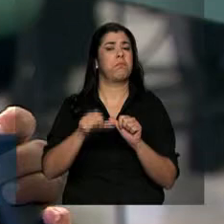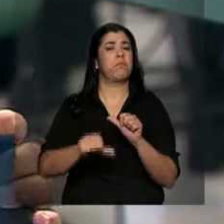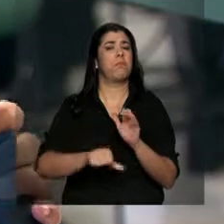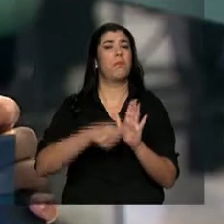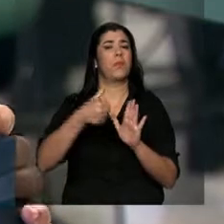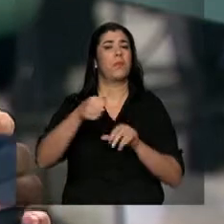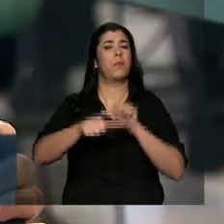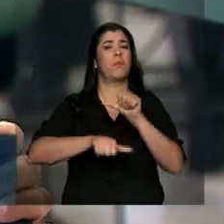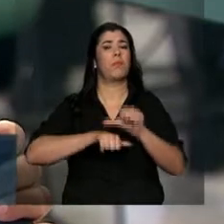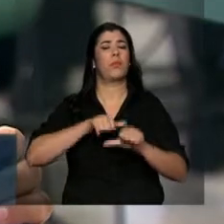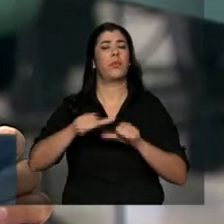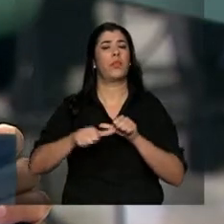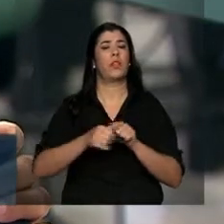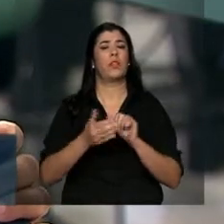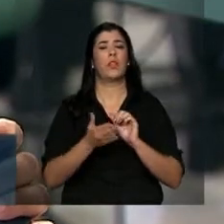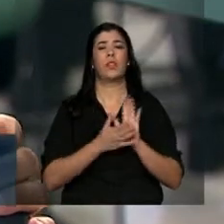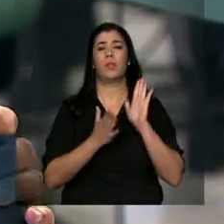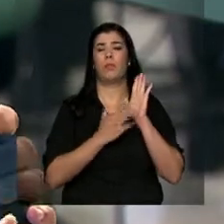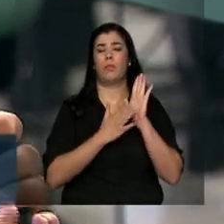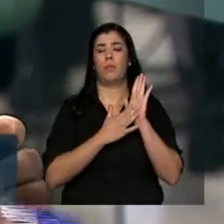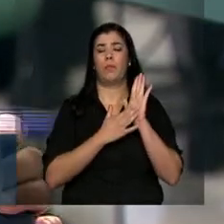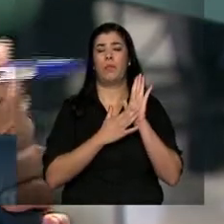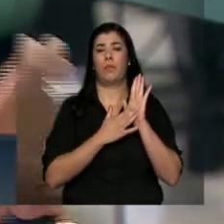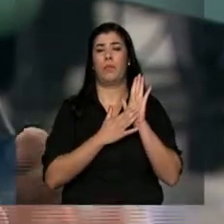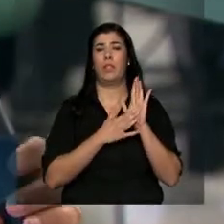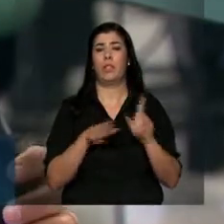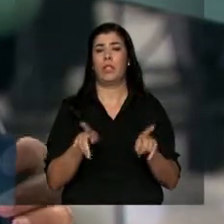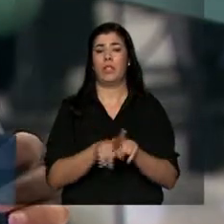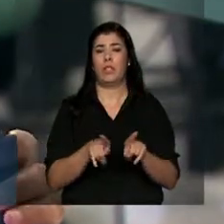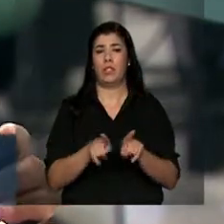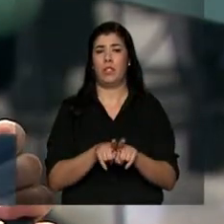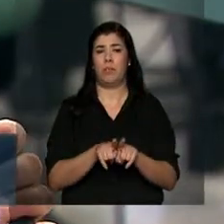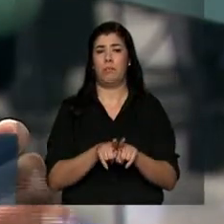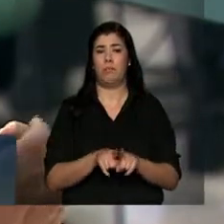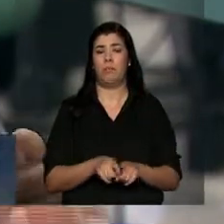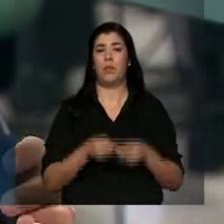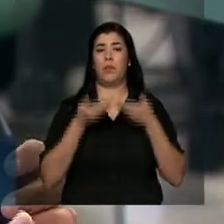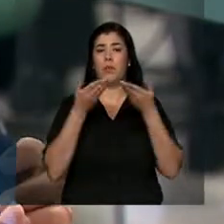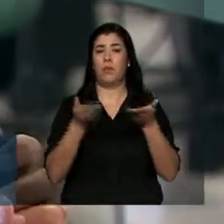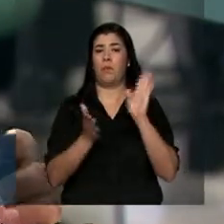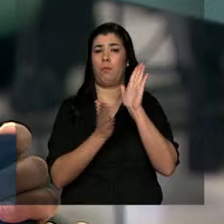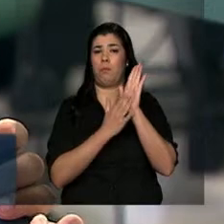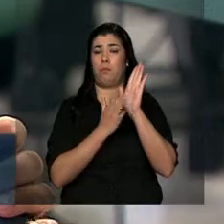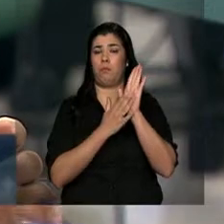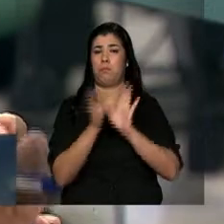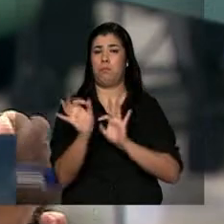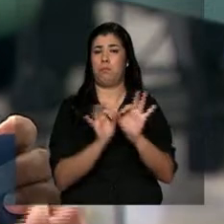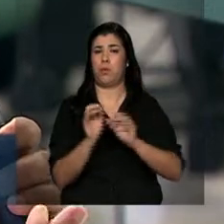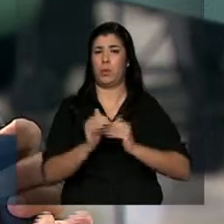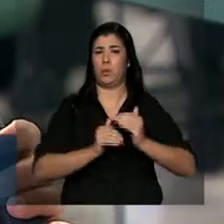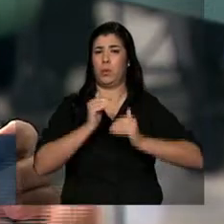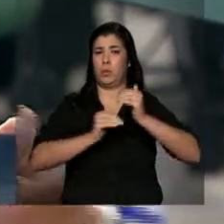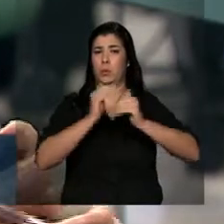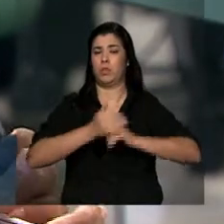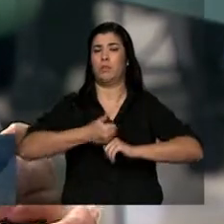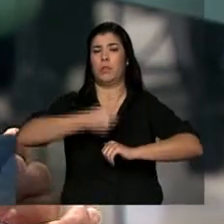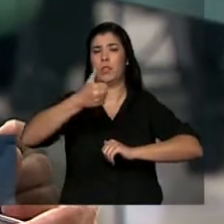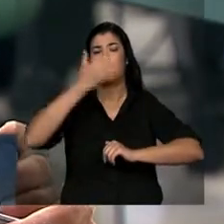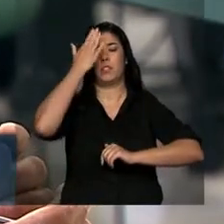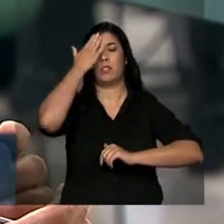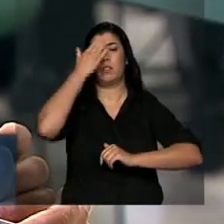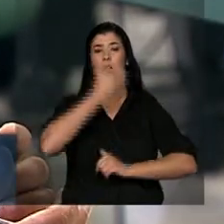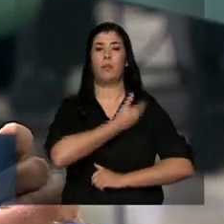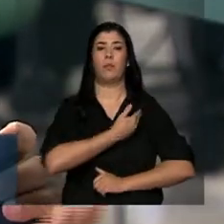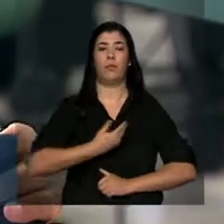base nisso que está sendo proposto? E também, diante de tantas propostas de avanço, a gente sabe que o governo